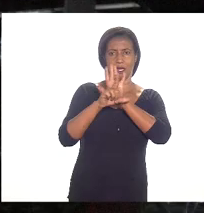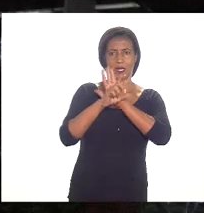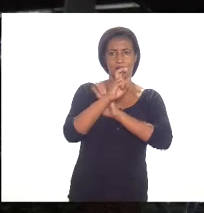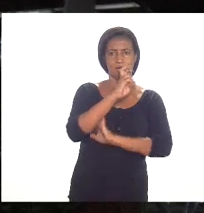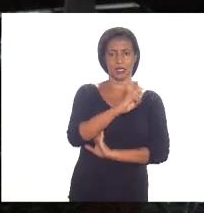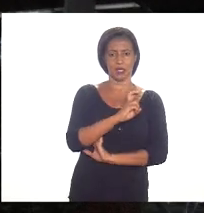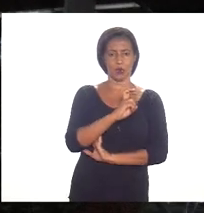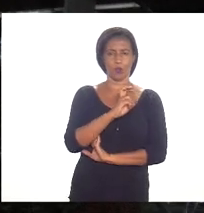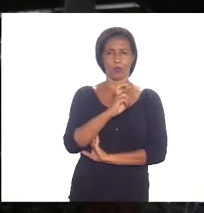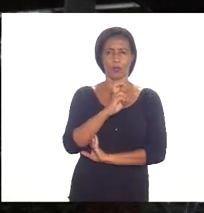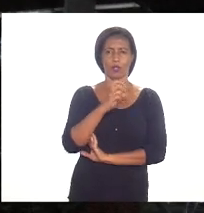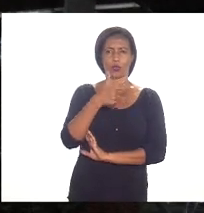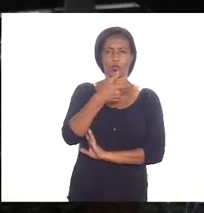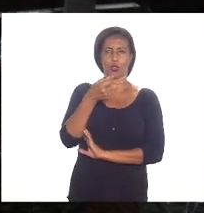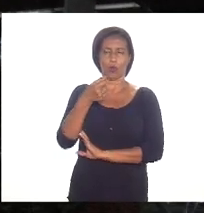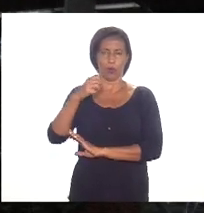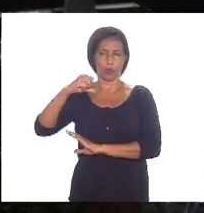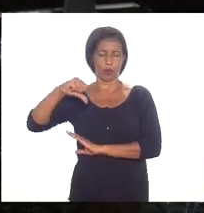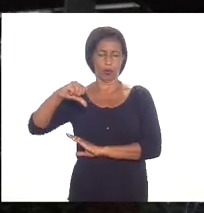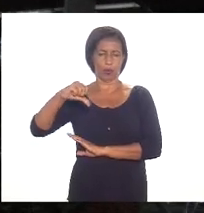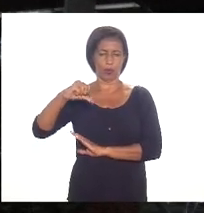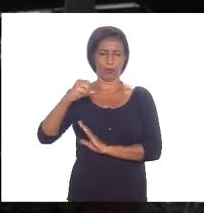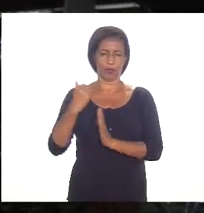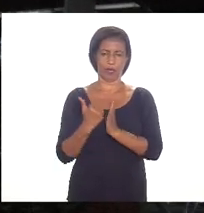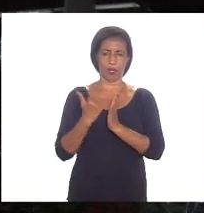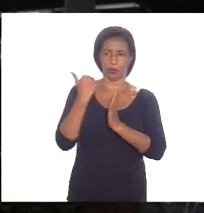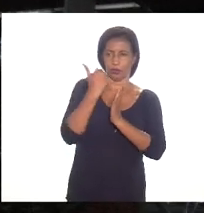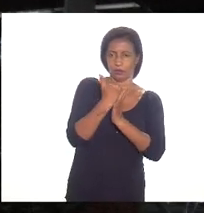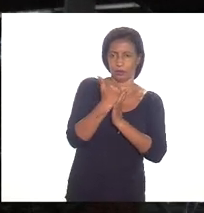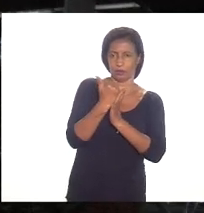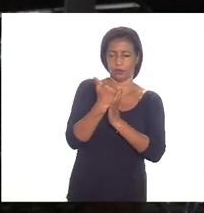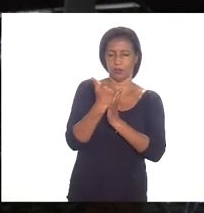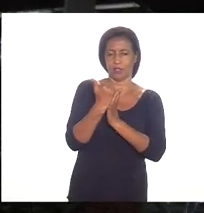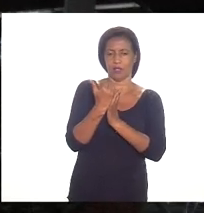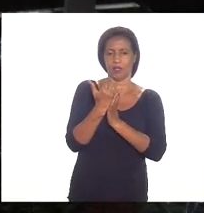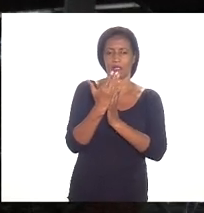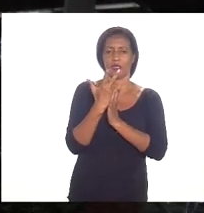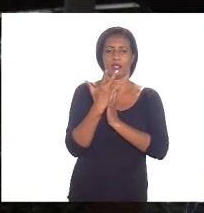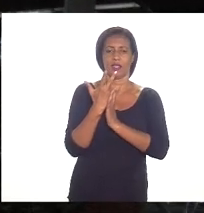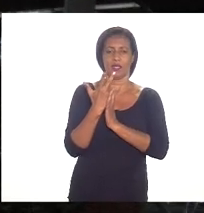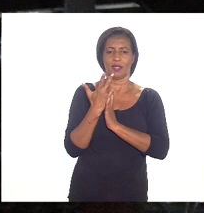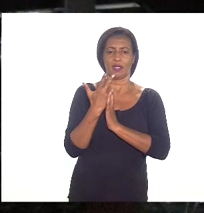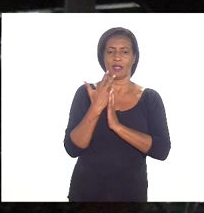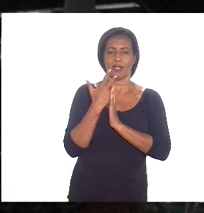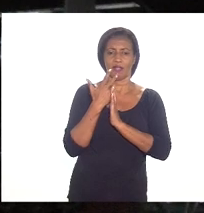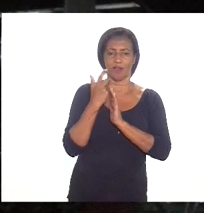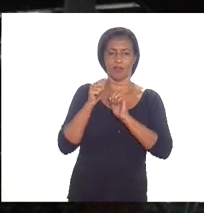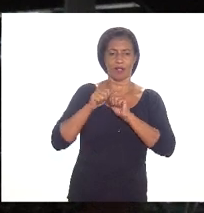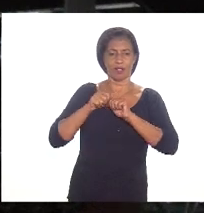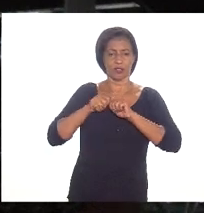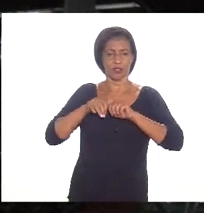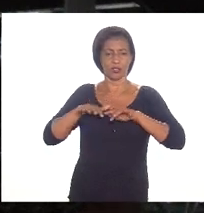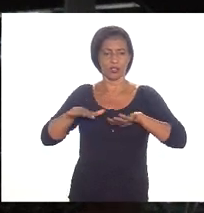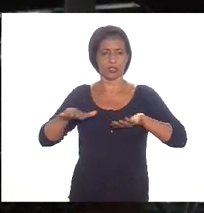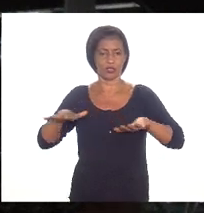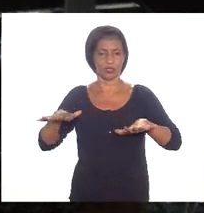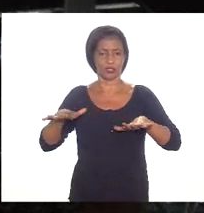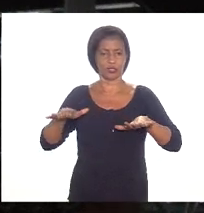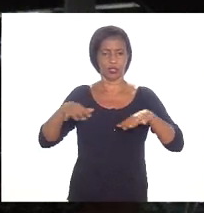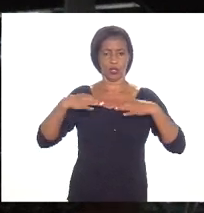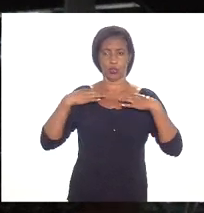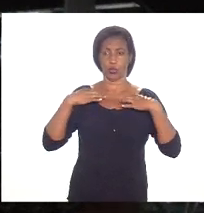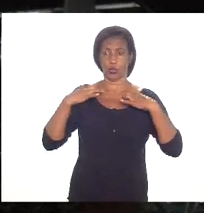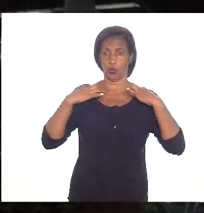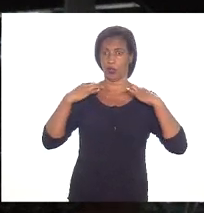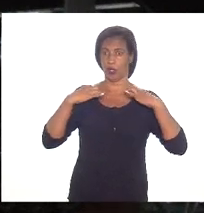5.558, de 9 de outubro de 2009, que dispõe sobre as restrições à confecção, distribuição e comercialização de peças de